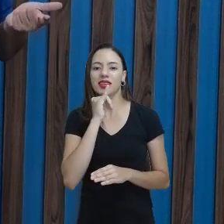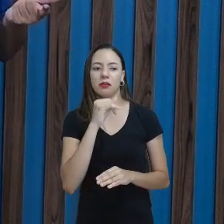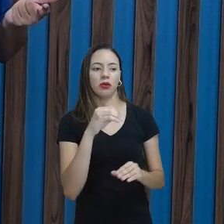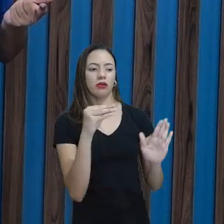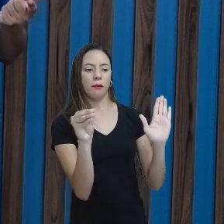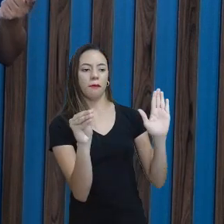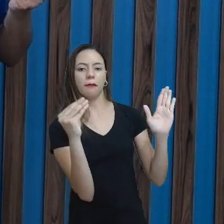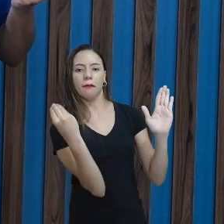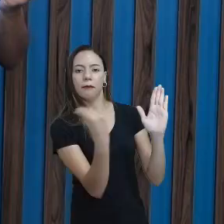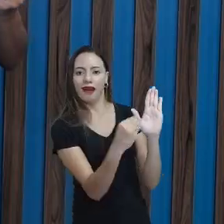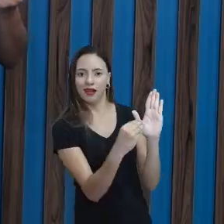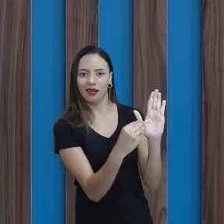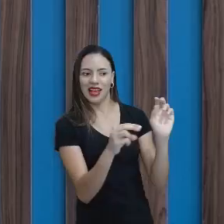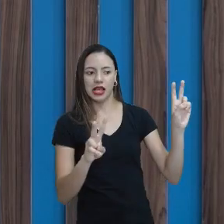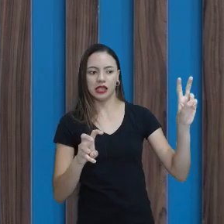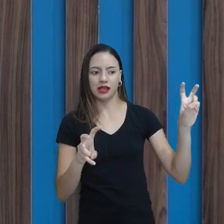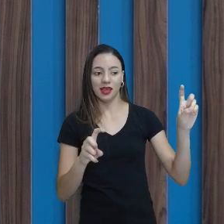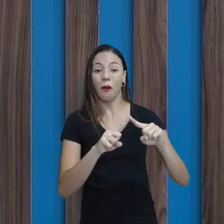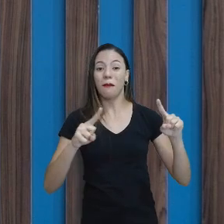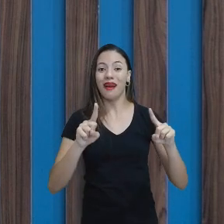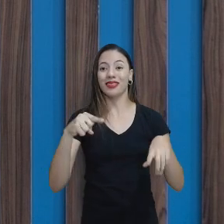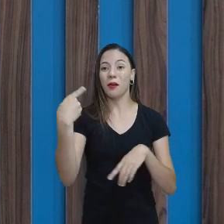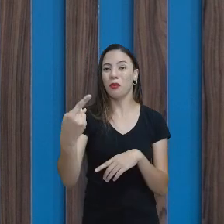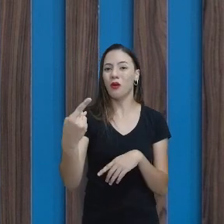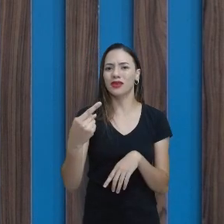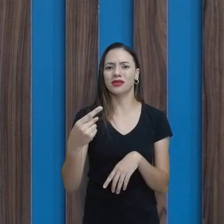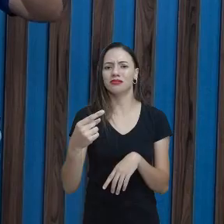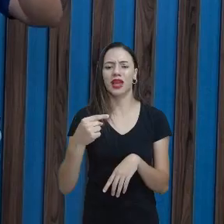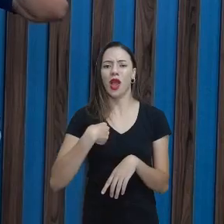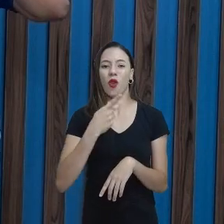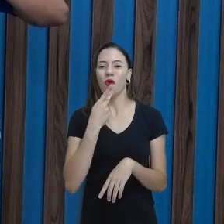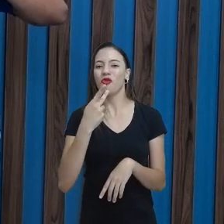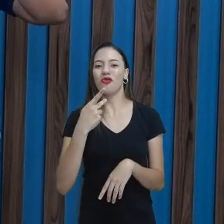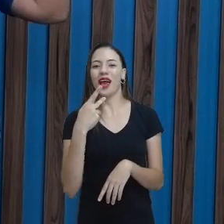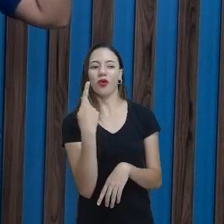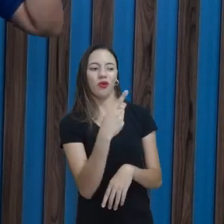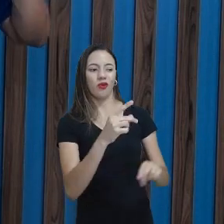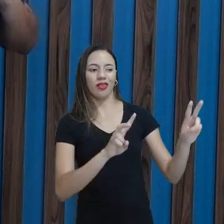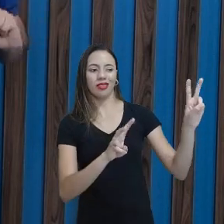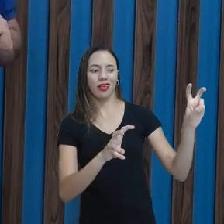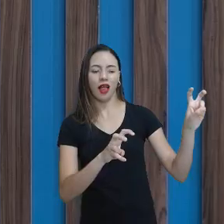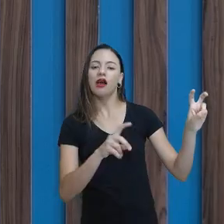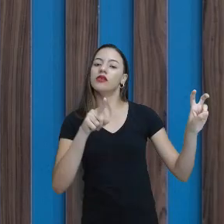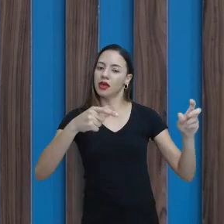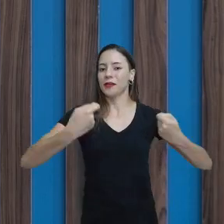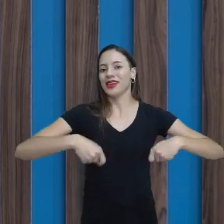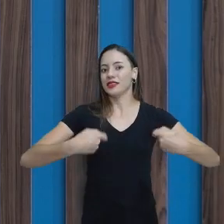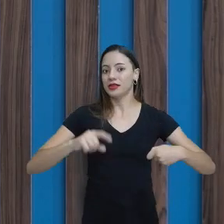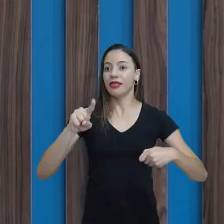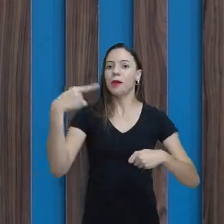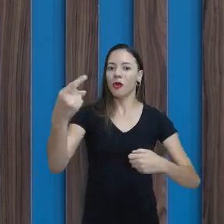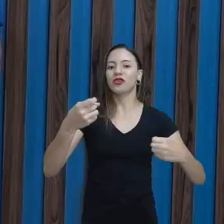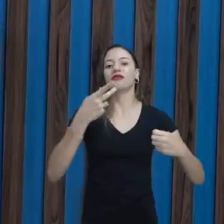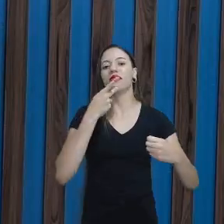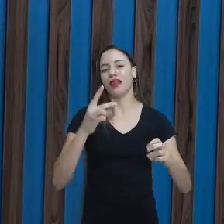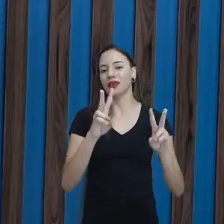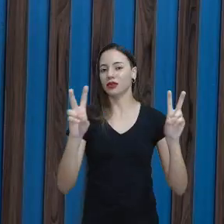zerada. Então, assim, usem sabendo usar, usem com consciência, viu? Isso mesmo.